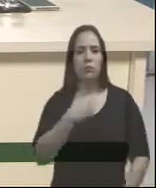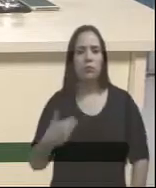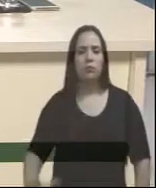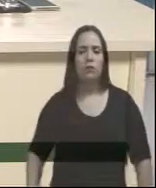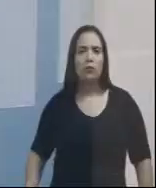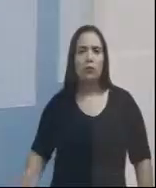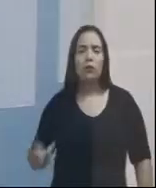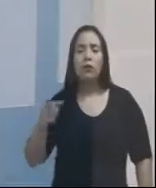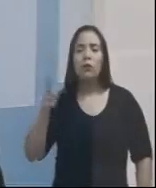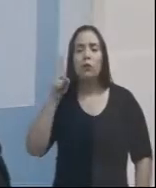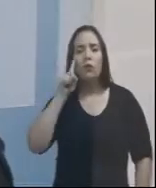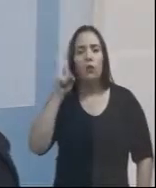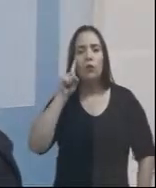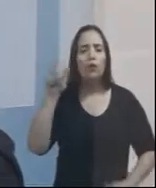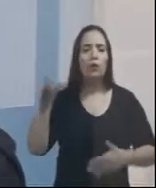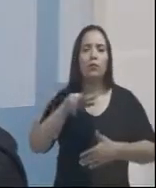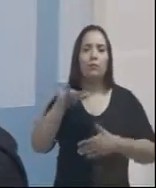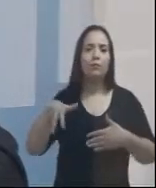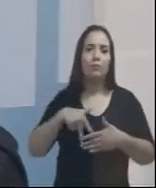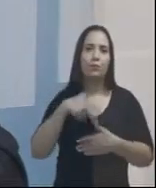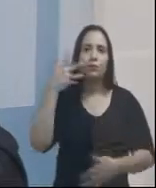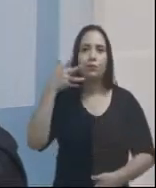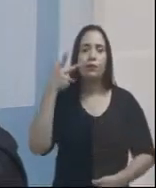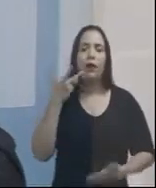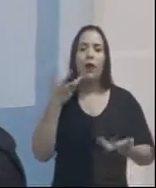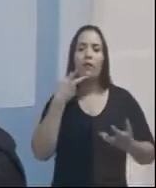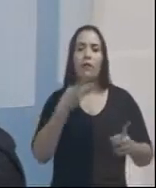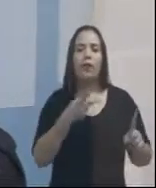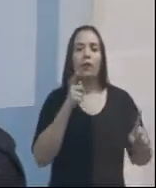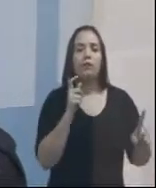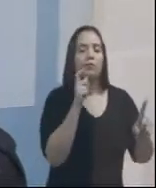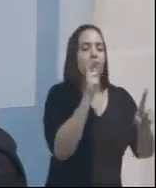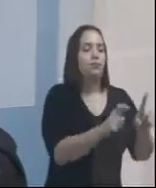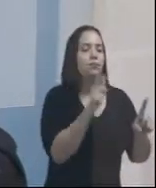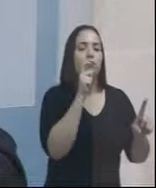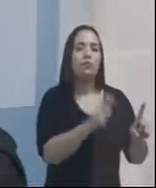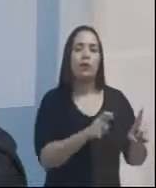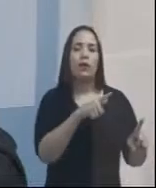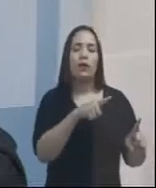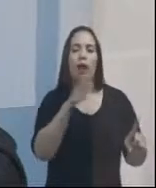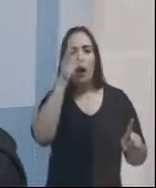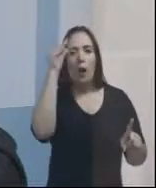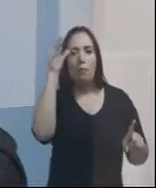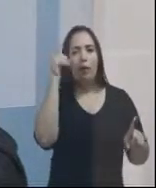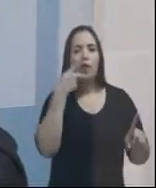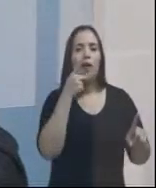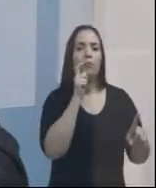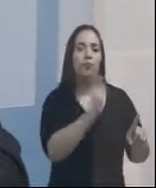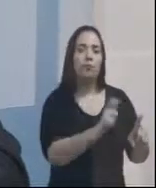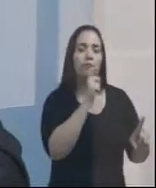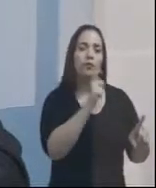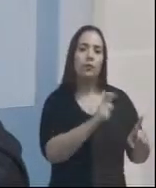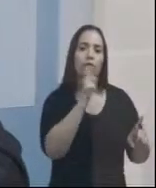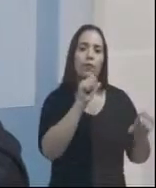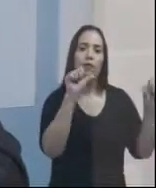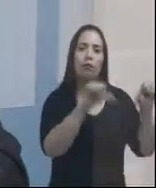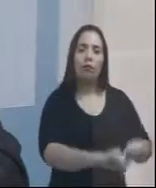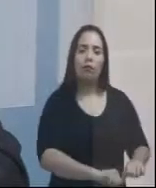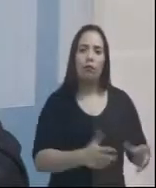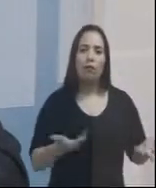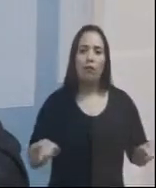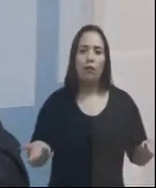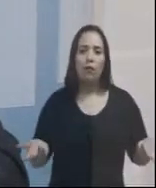dia vai para a tribuna para desqualificar o governador do estado. Tá certo? Não